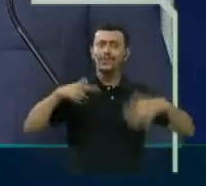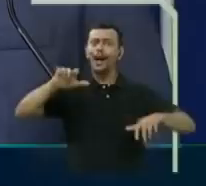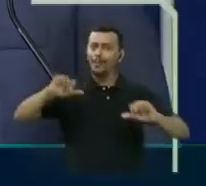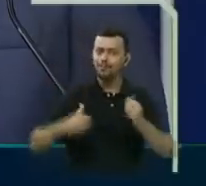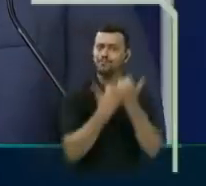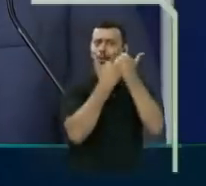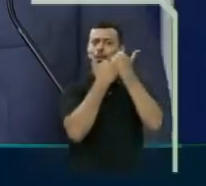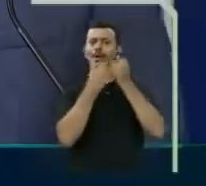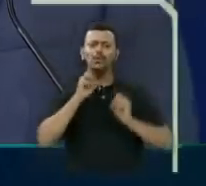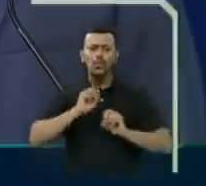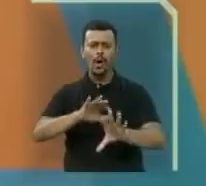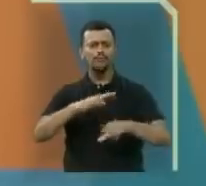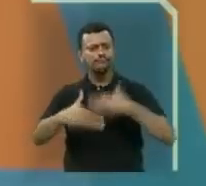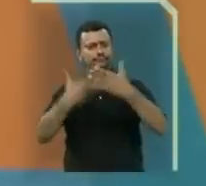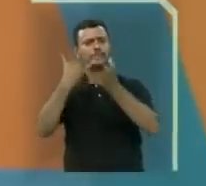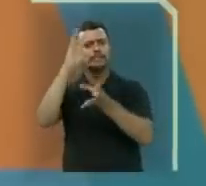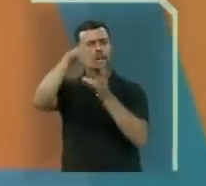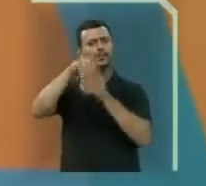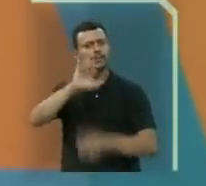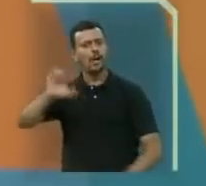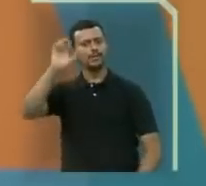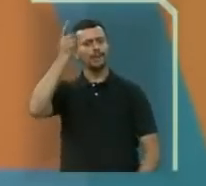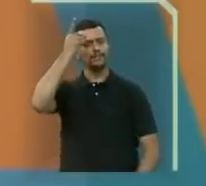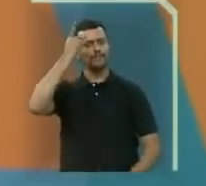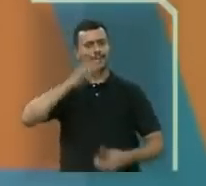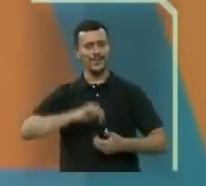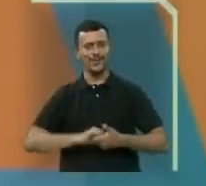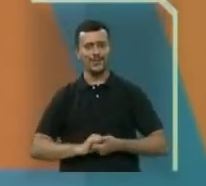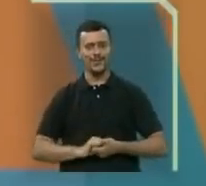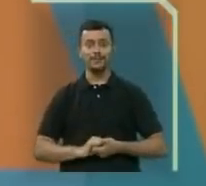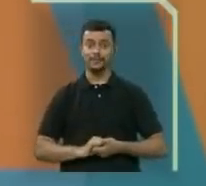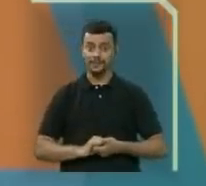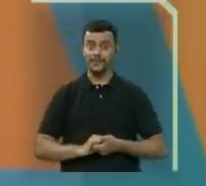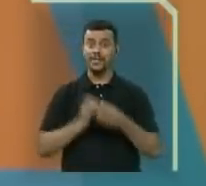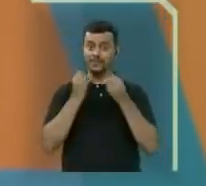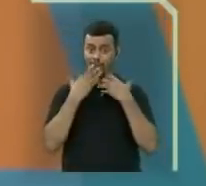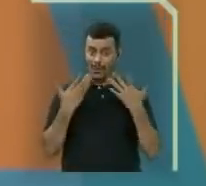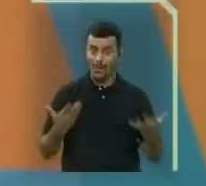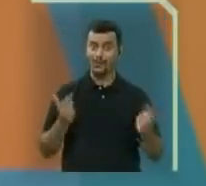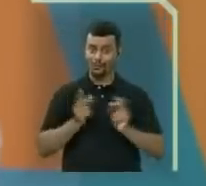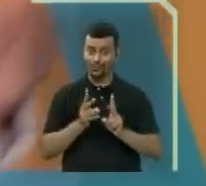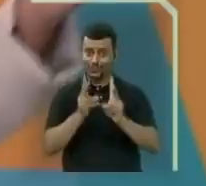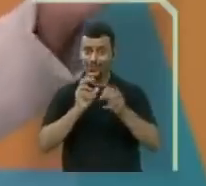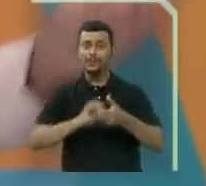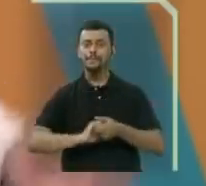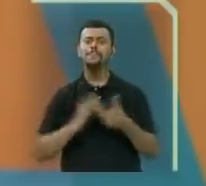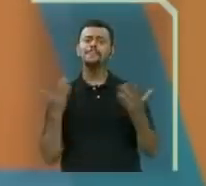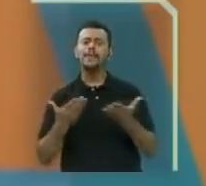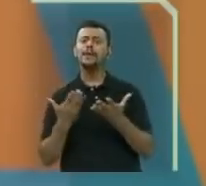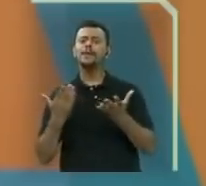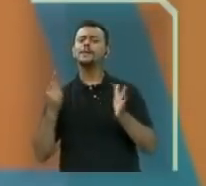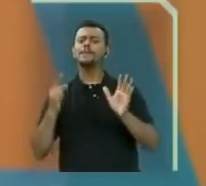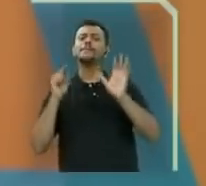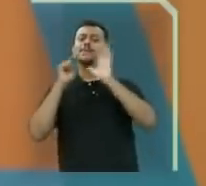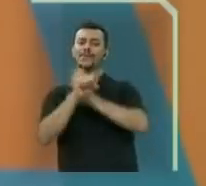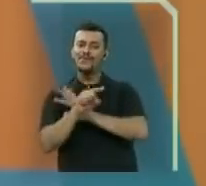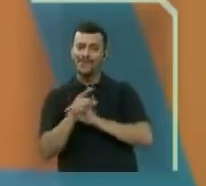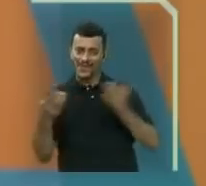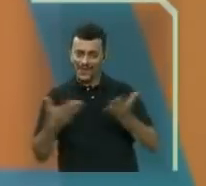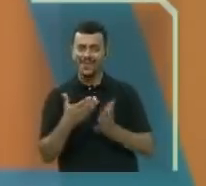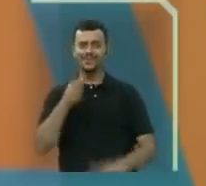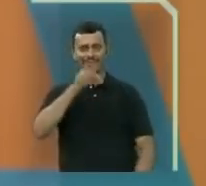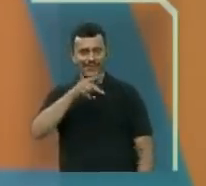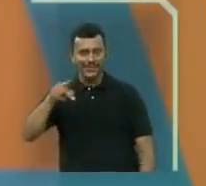desenvolvimento da educação no Estado. Bom, nós prosseguimos. A próxima pergunta é com a candidata,